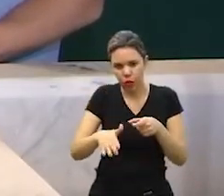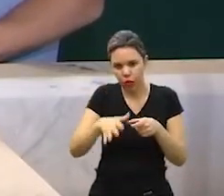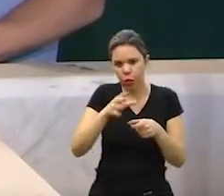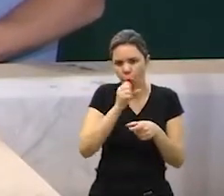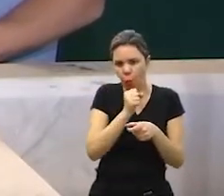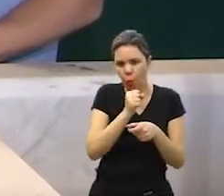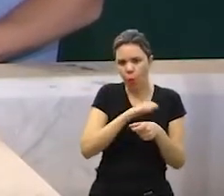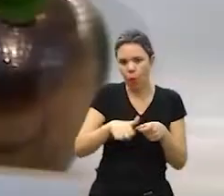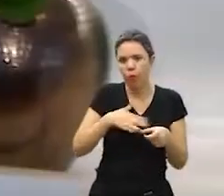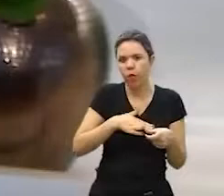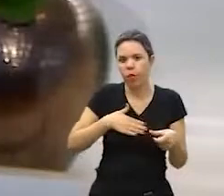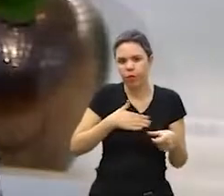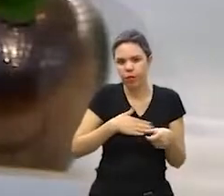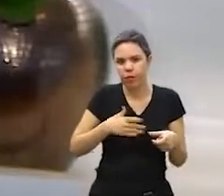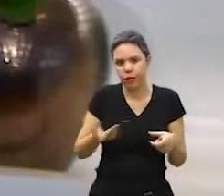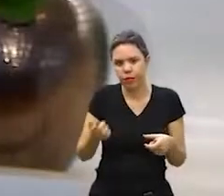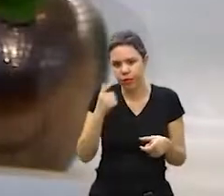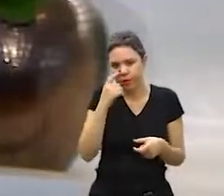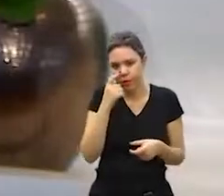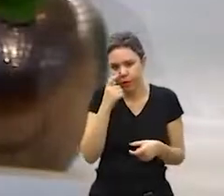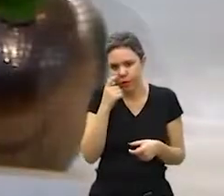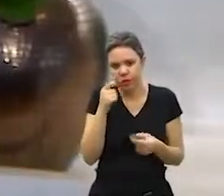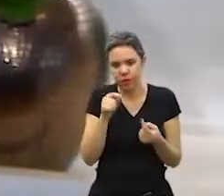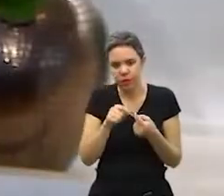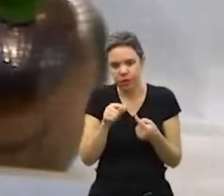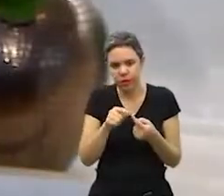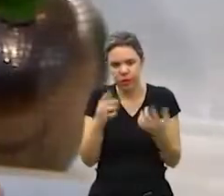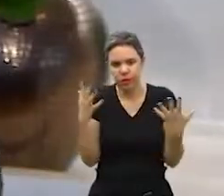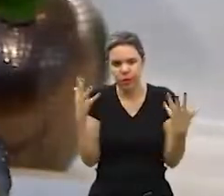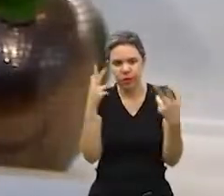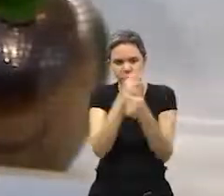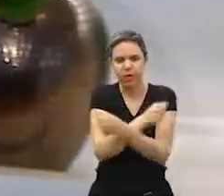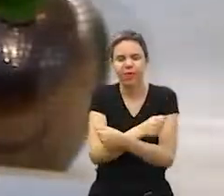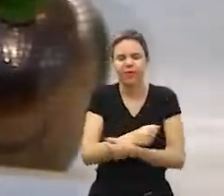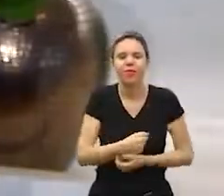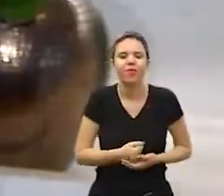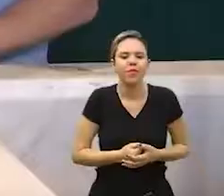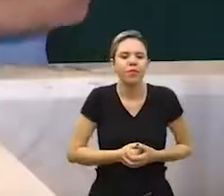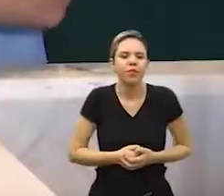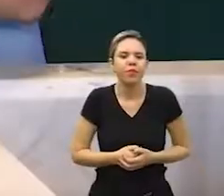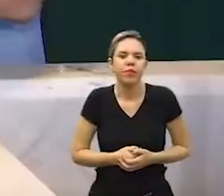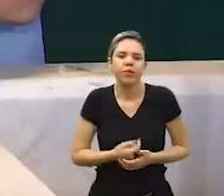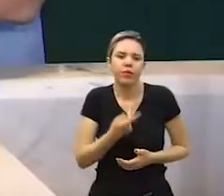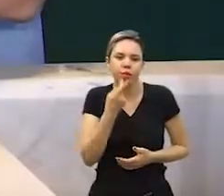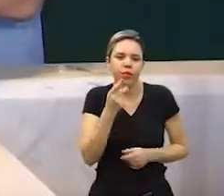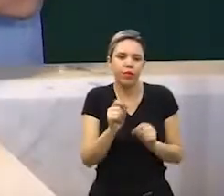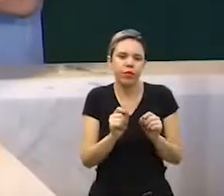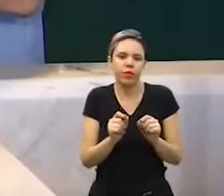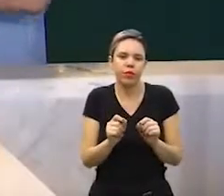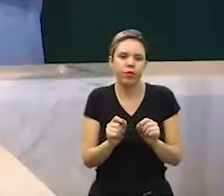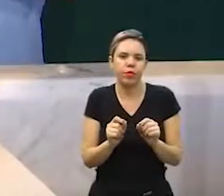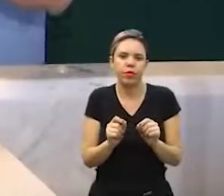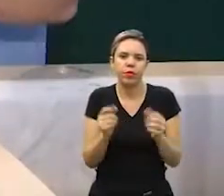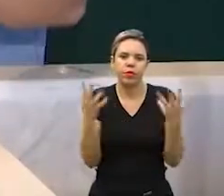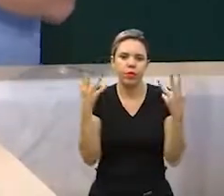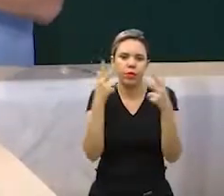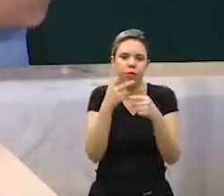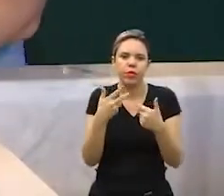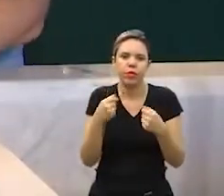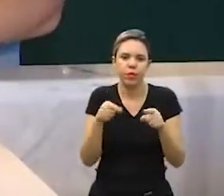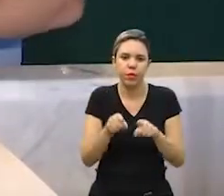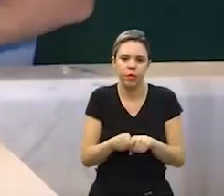laranja. Eu gosto. Então, aqui tudo harmoniza, então fica tudo lindo e maravilhoso. E por falar no